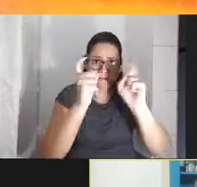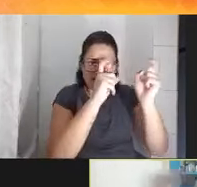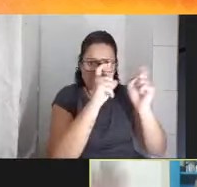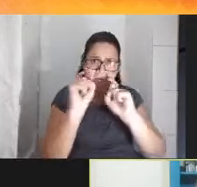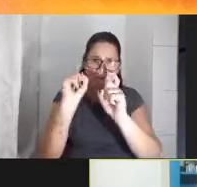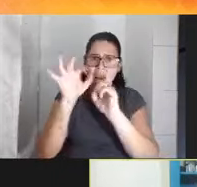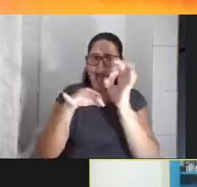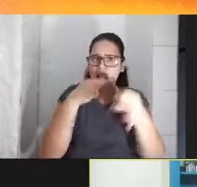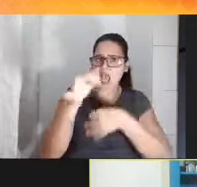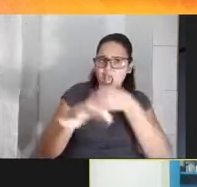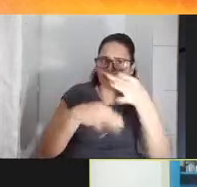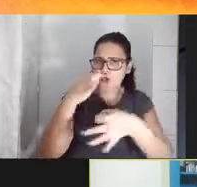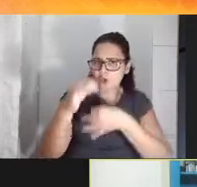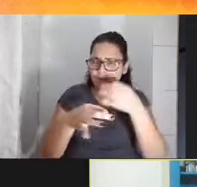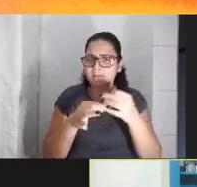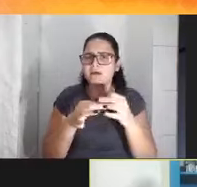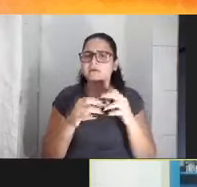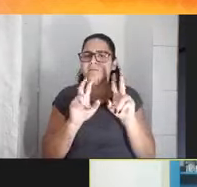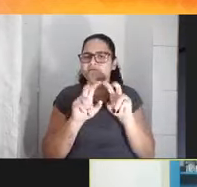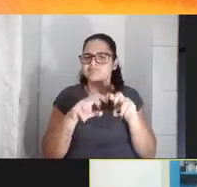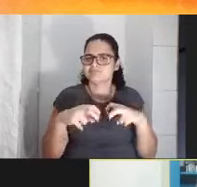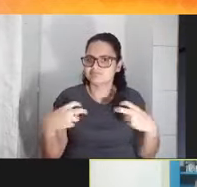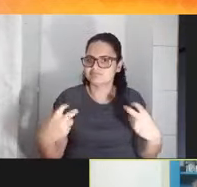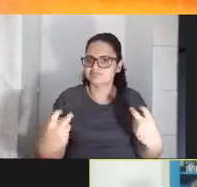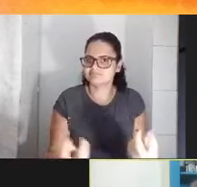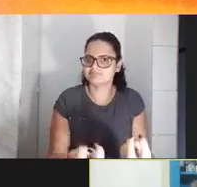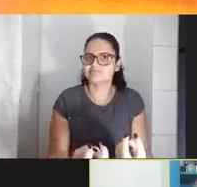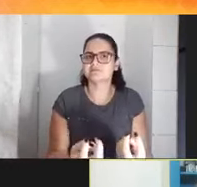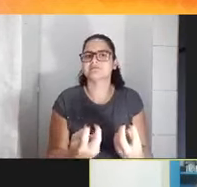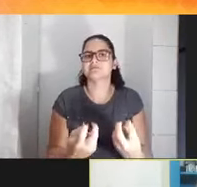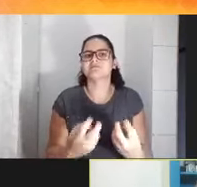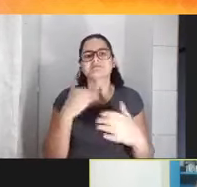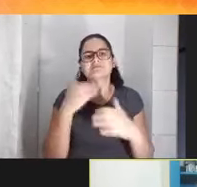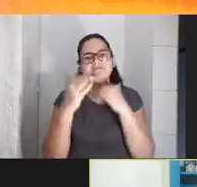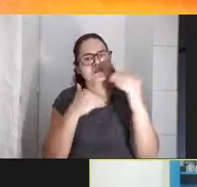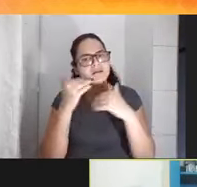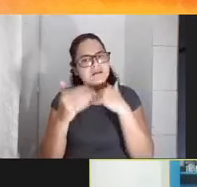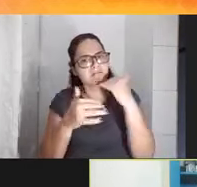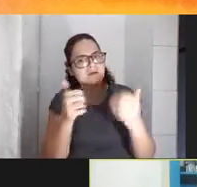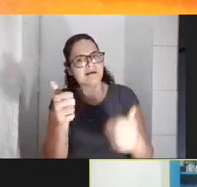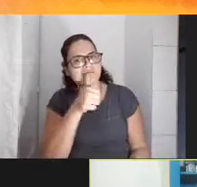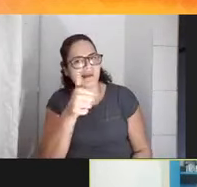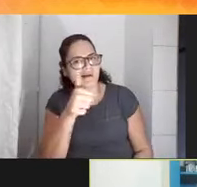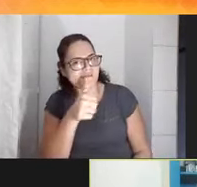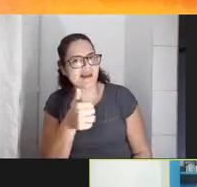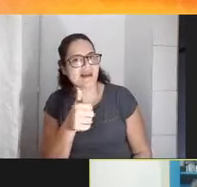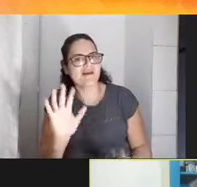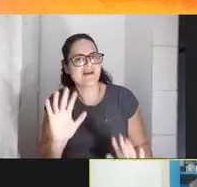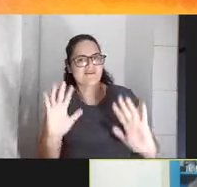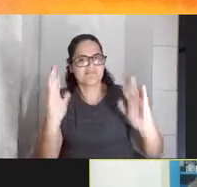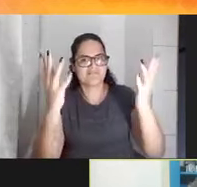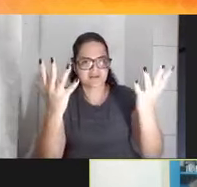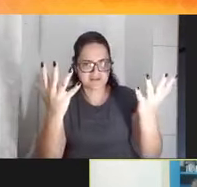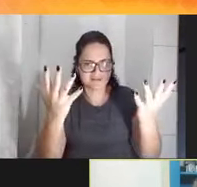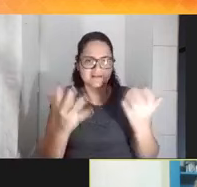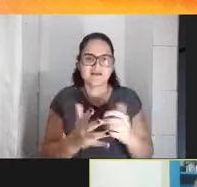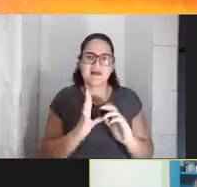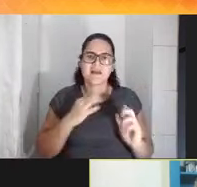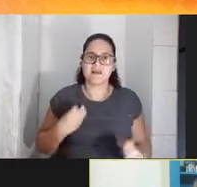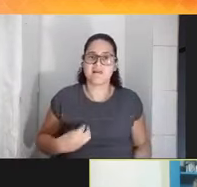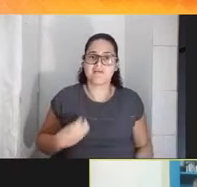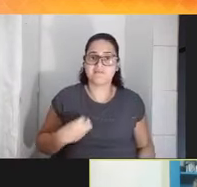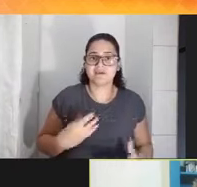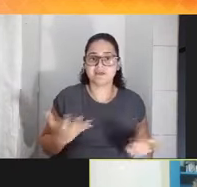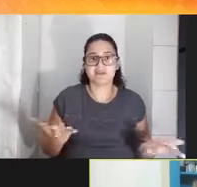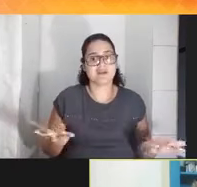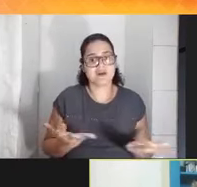depois todos sentávamos para bater papo, para beber, para festejar, enfim, festejar a vida, e hoje são coisas que a